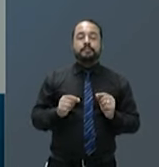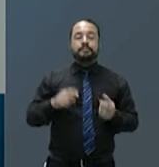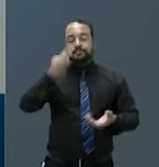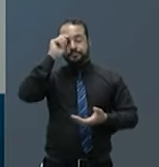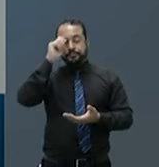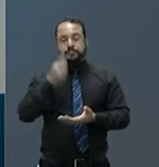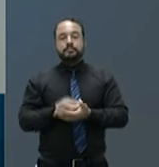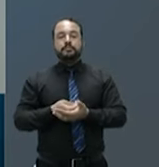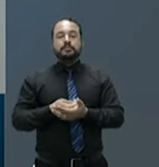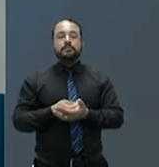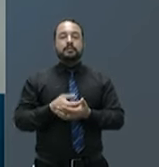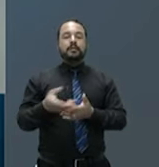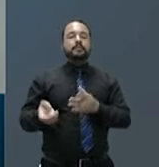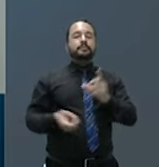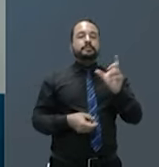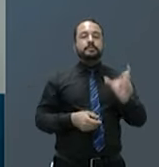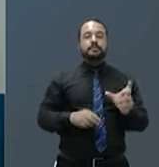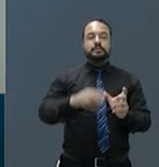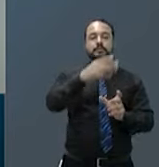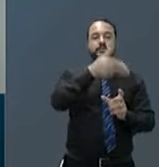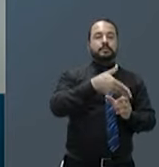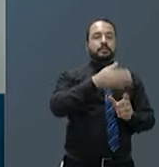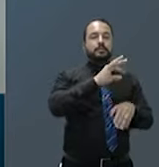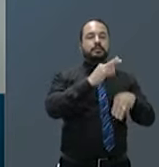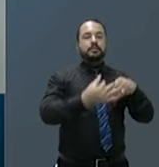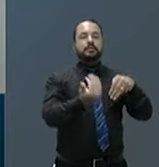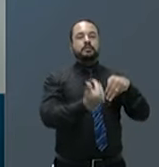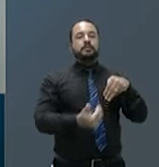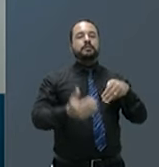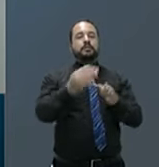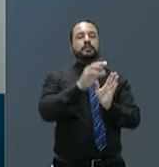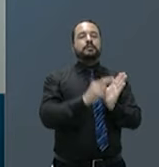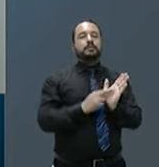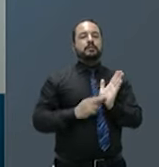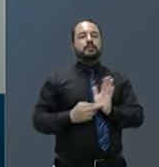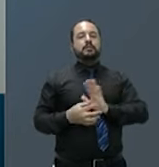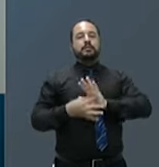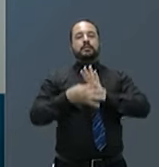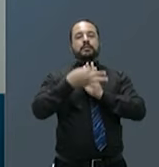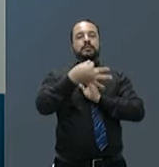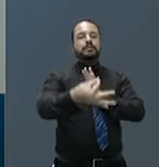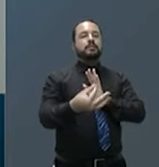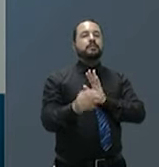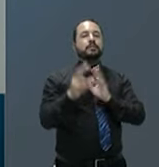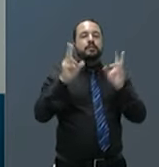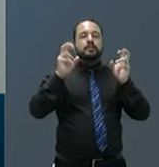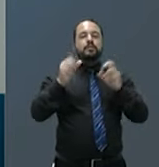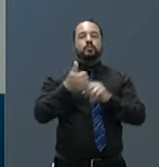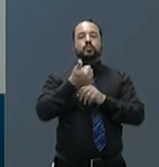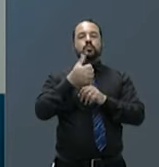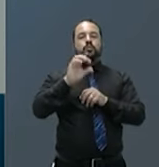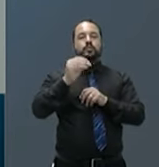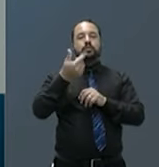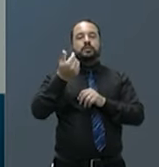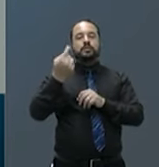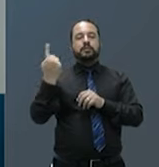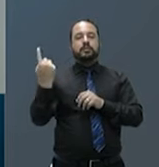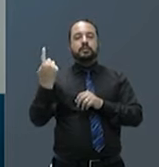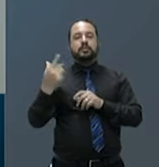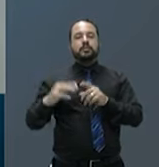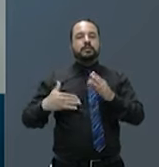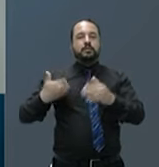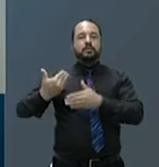afetação, o excelentíssimo senhor relator destacou que esse tema, o tema 1201, é um desdobramento do